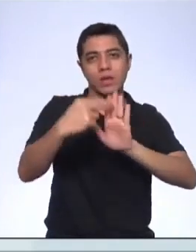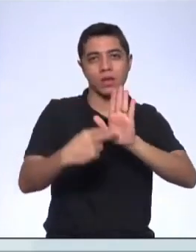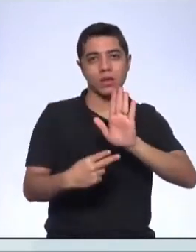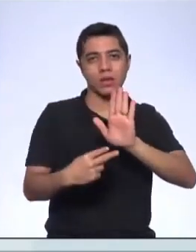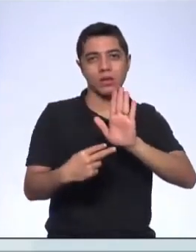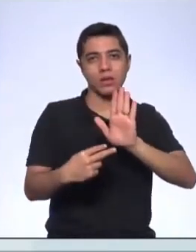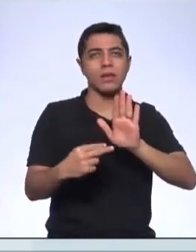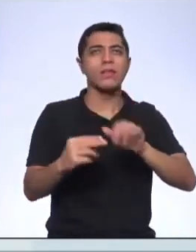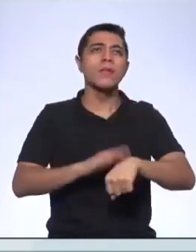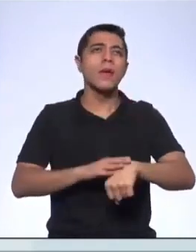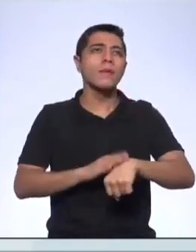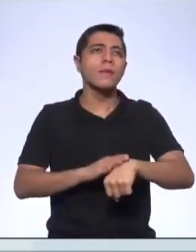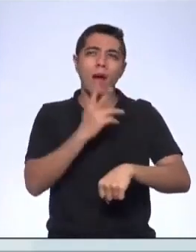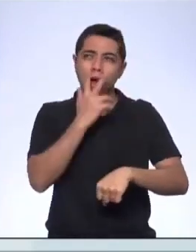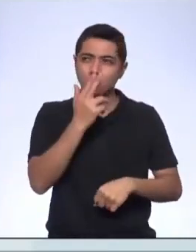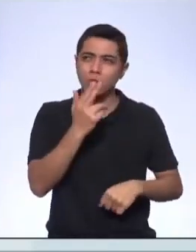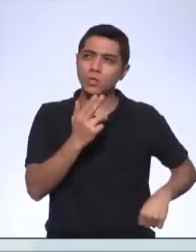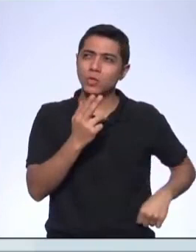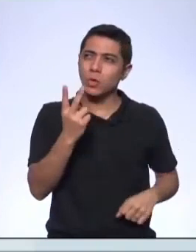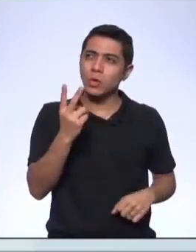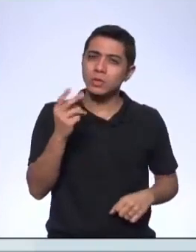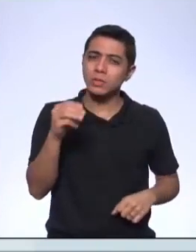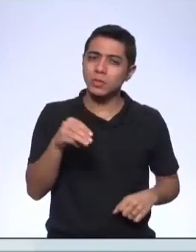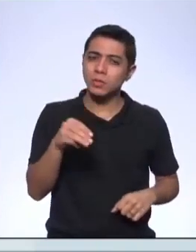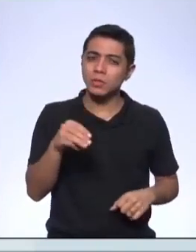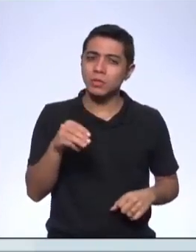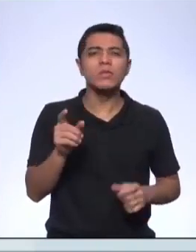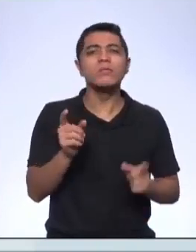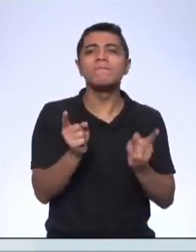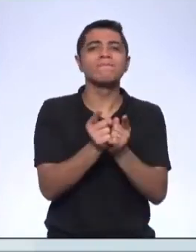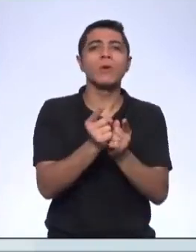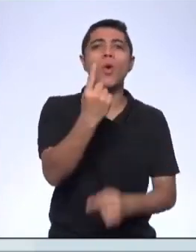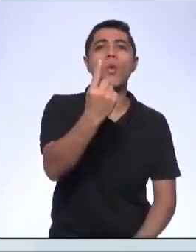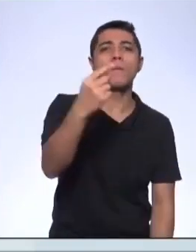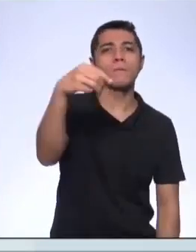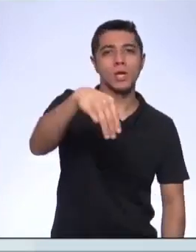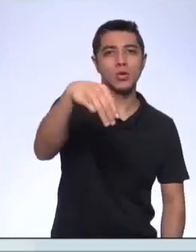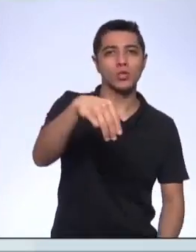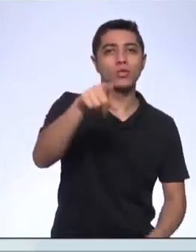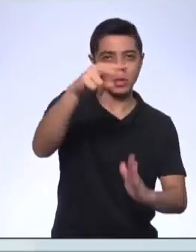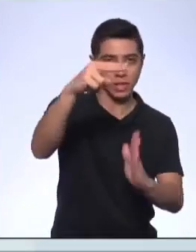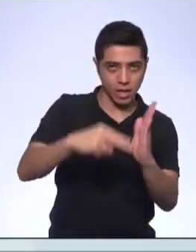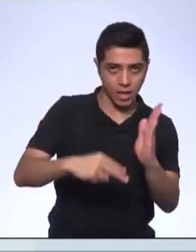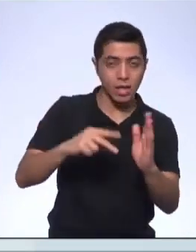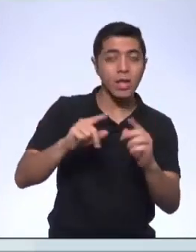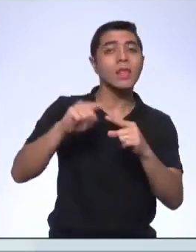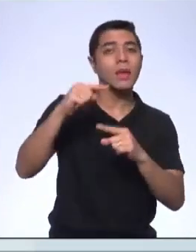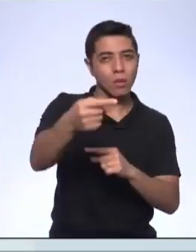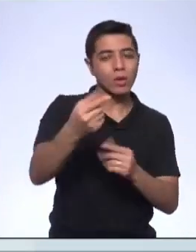Acho que uns 2 minutinhos, pode ser 1 minutinho para vocês lerem aí e tal, e a gente vai encerrar, tá bom?